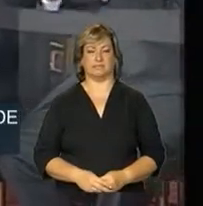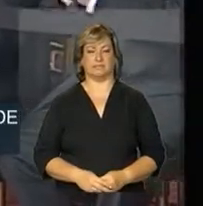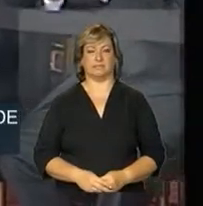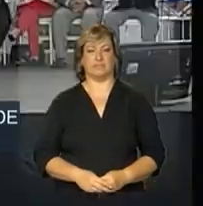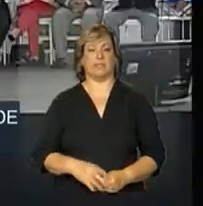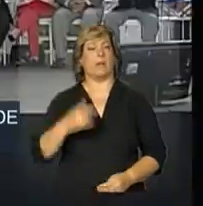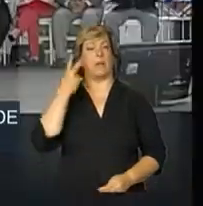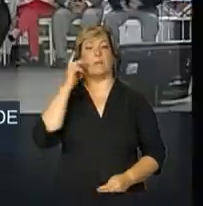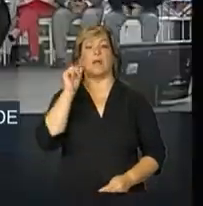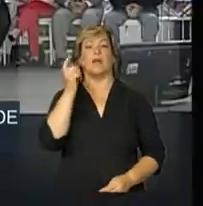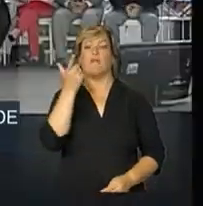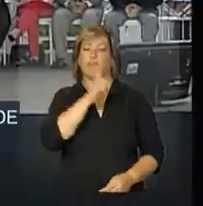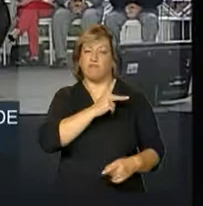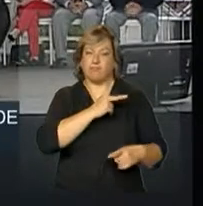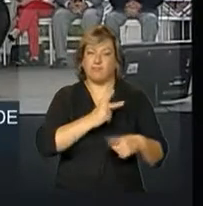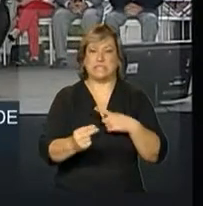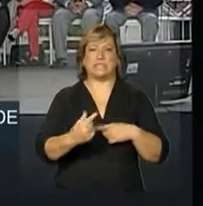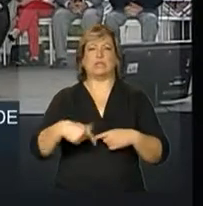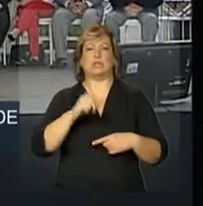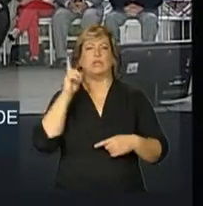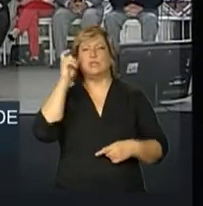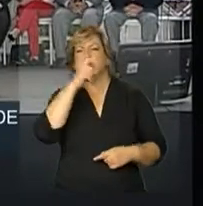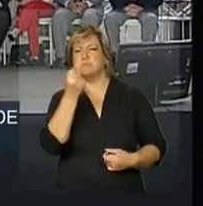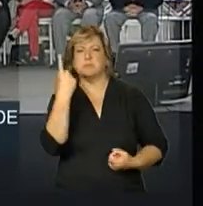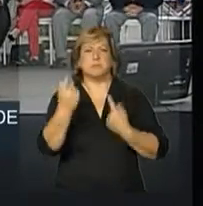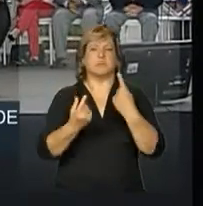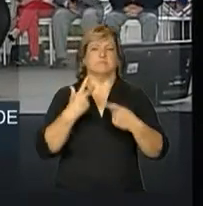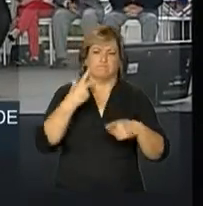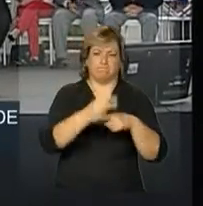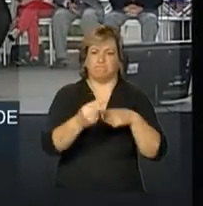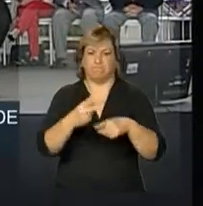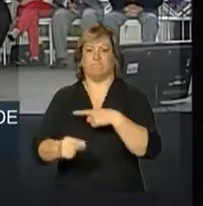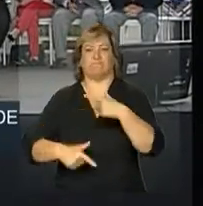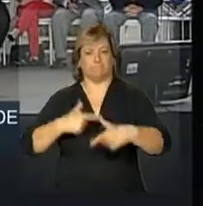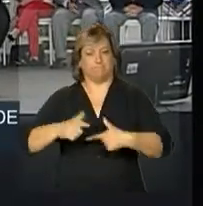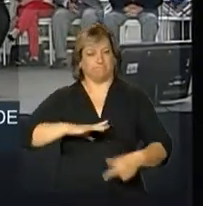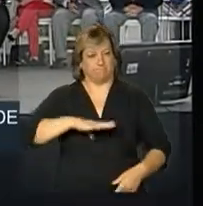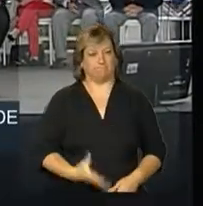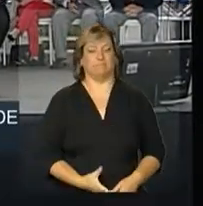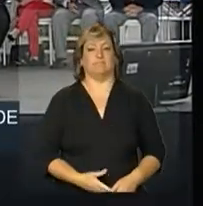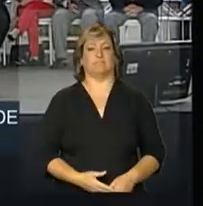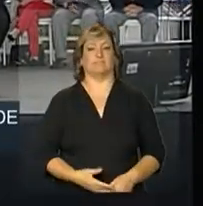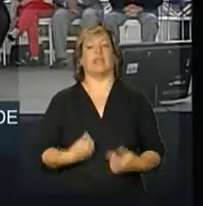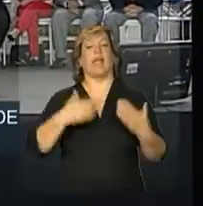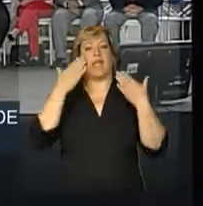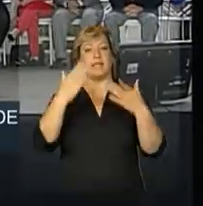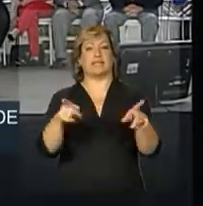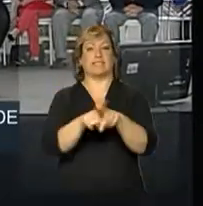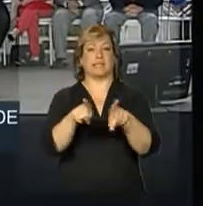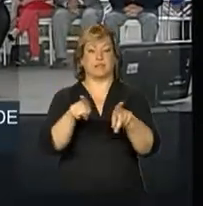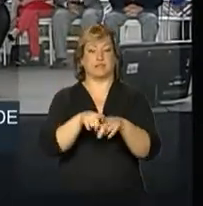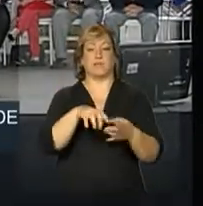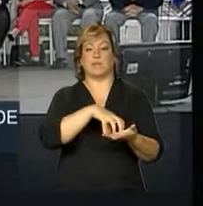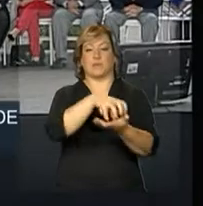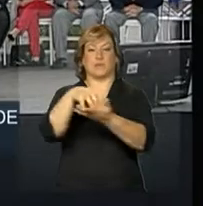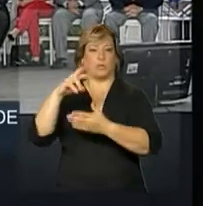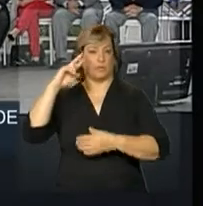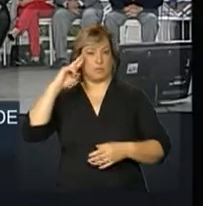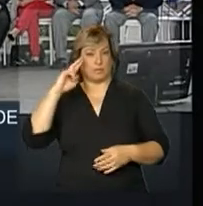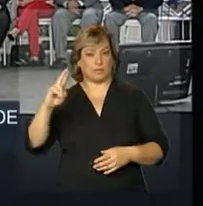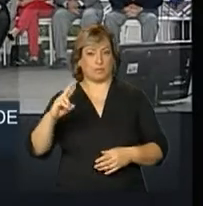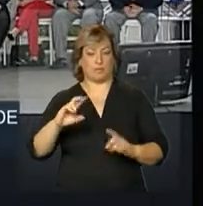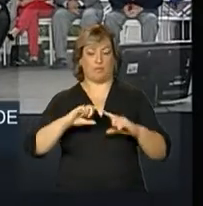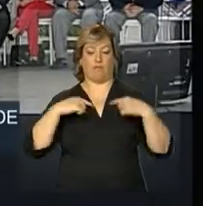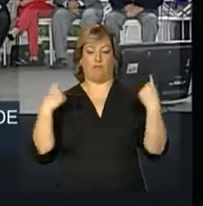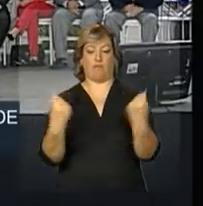para vencermos os nossos desafios. Agradeço também a presença dos líderes das comunidades em torno do nosso Porto